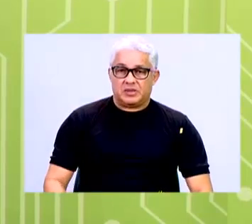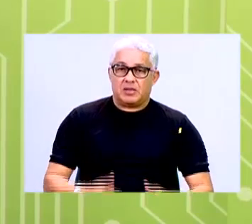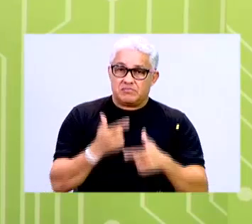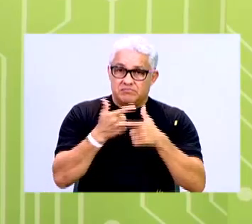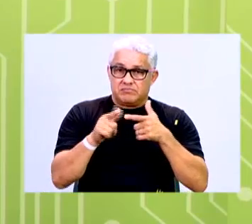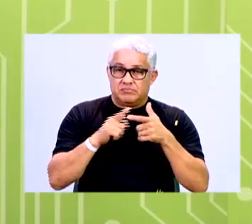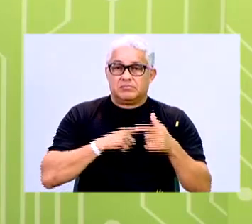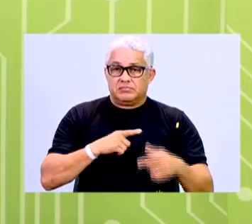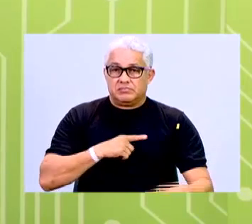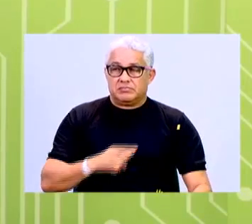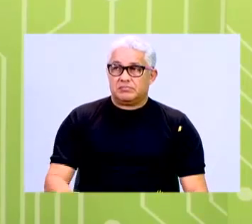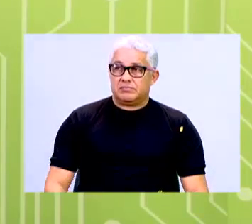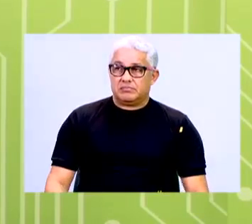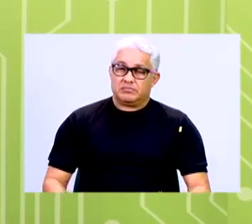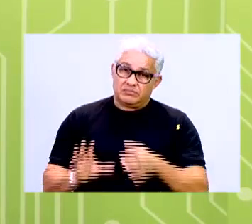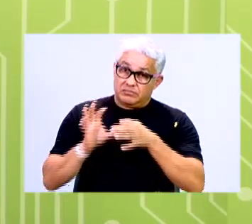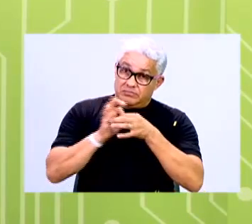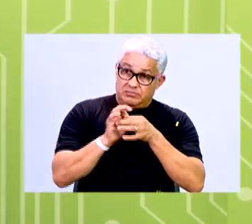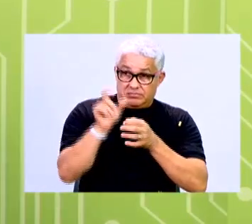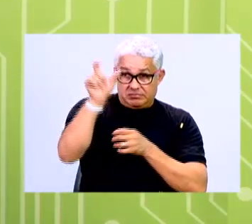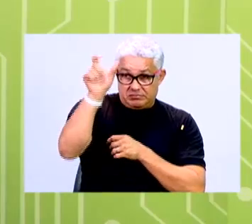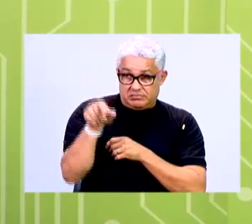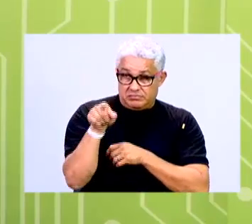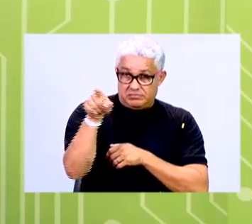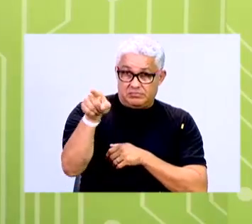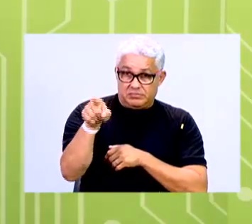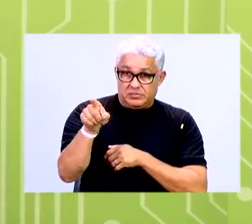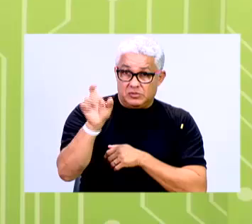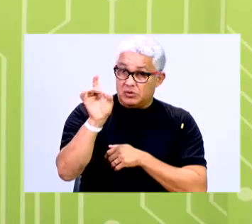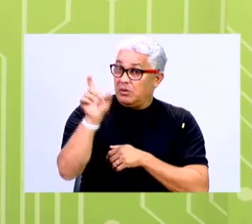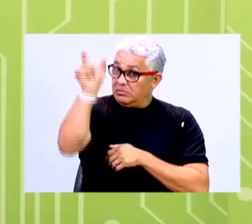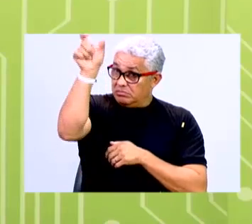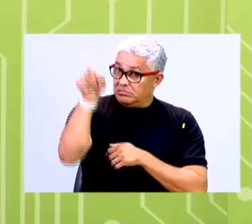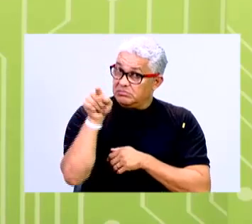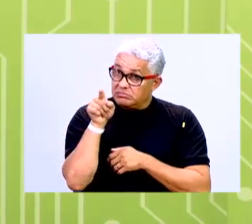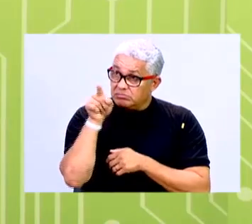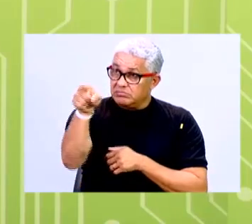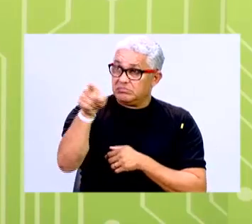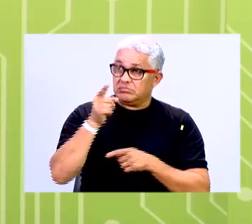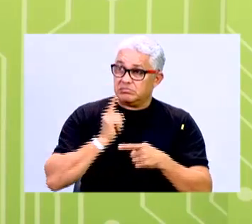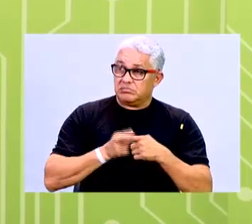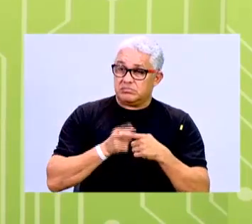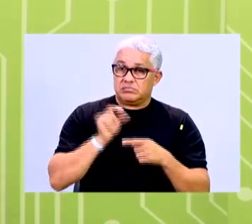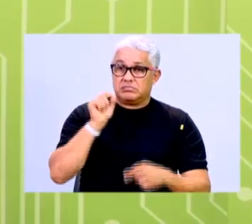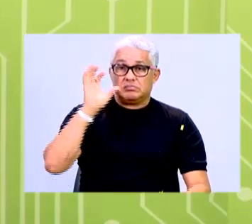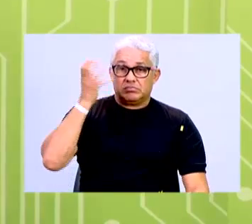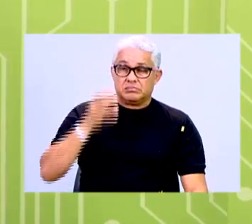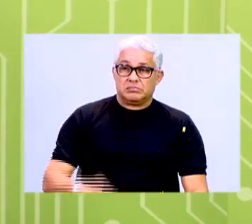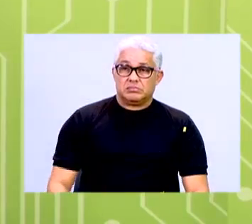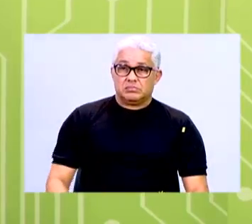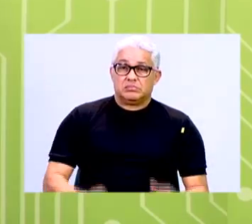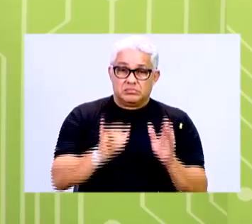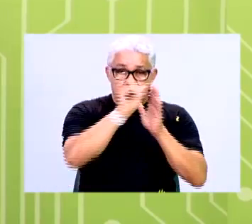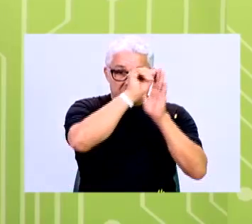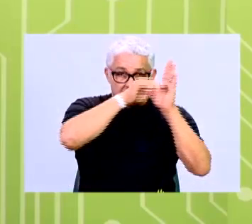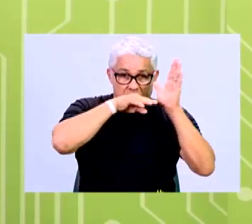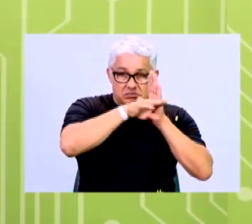problemas relacionados a ele, além dele. Porque senão o que acontece? A gente implementa uma